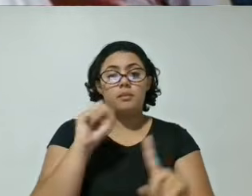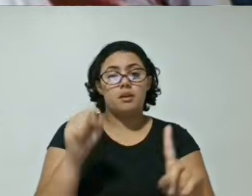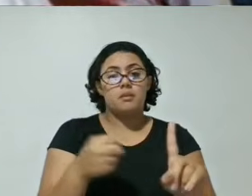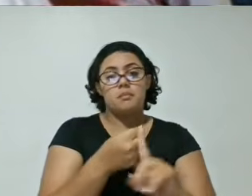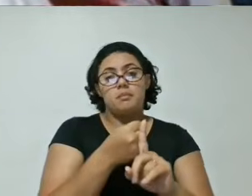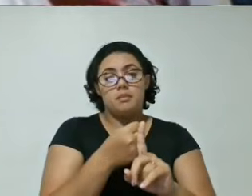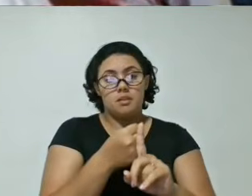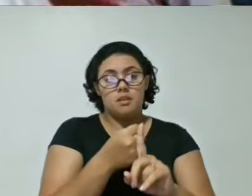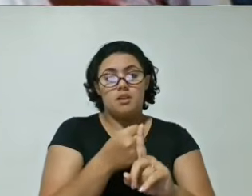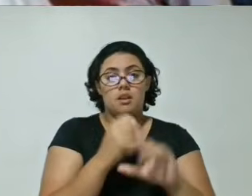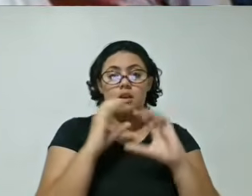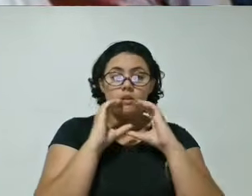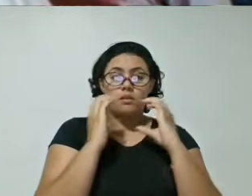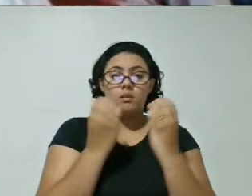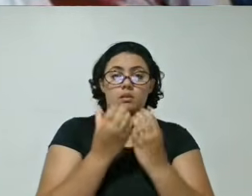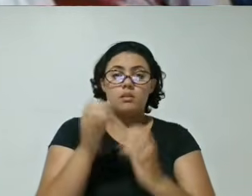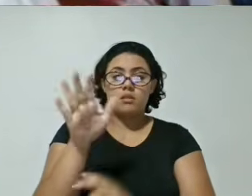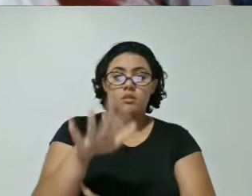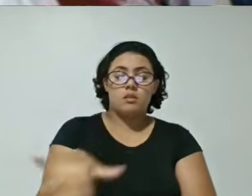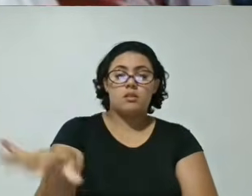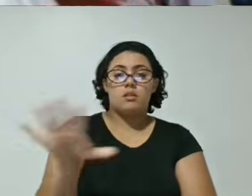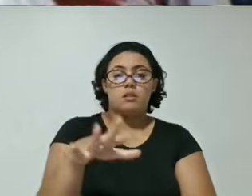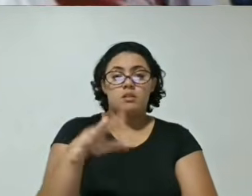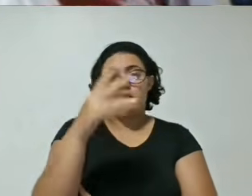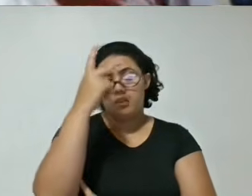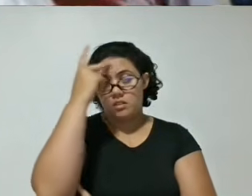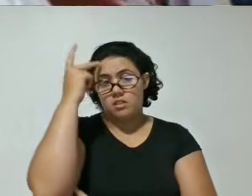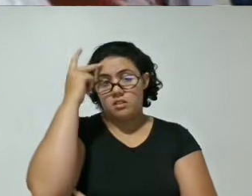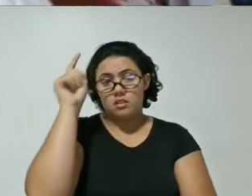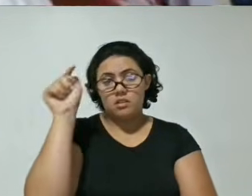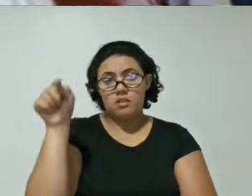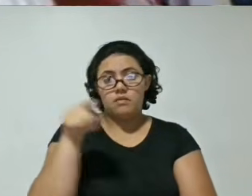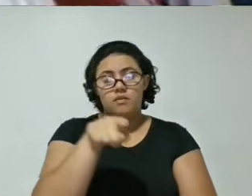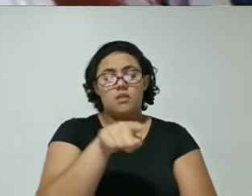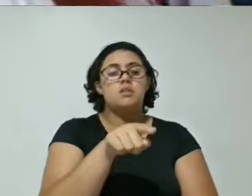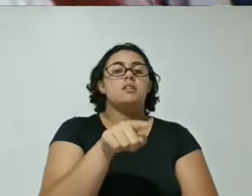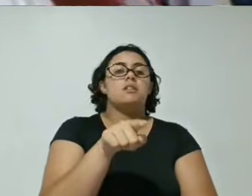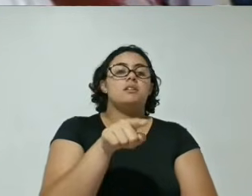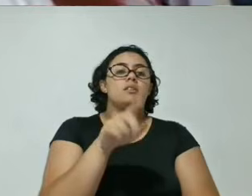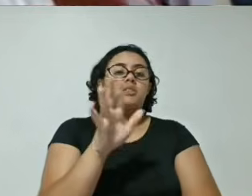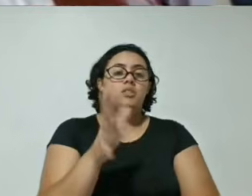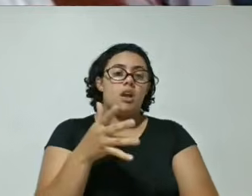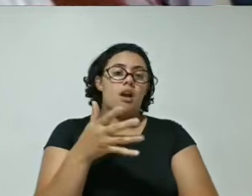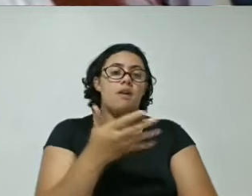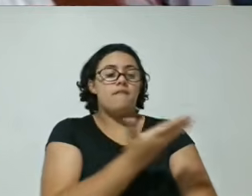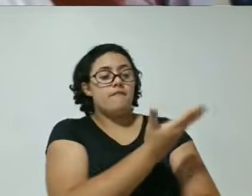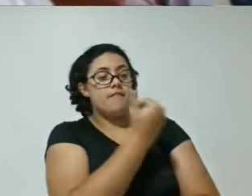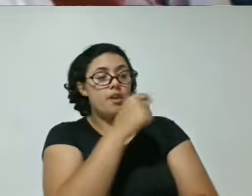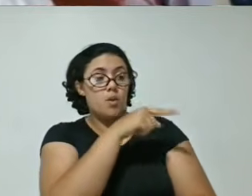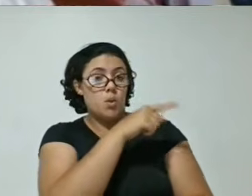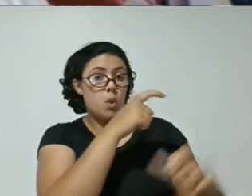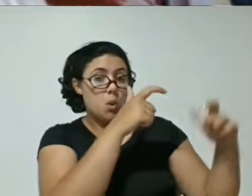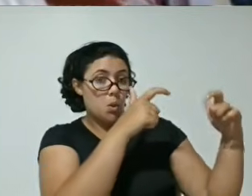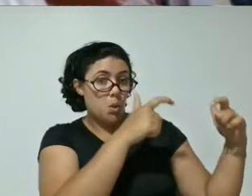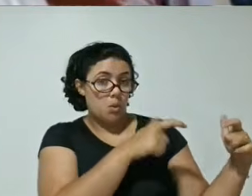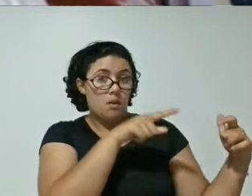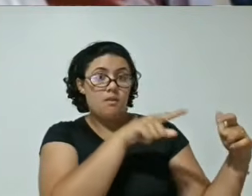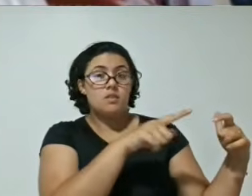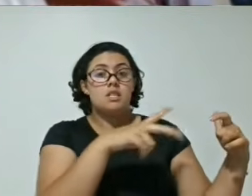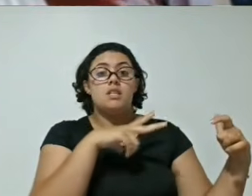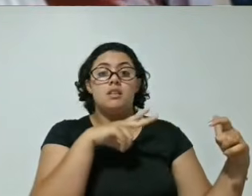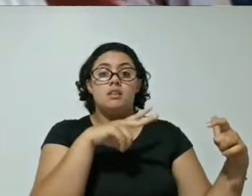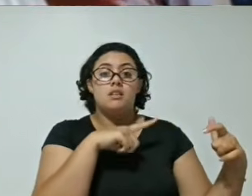impacta a comunidade de São Bernardo. Por quê? Você já veio de um lugar onde você já tem essa